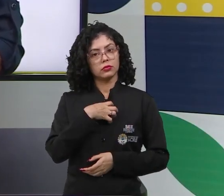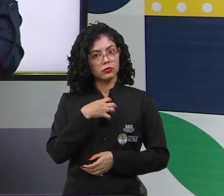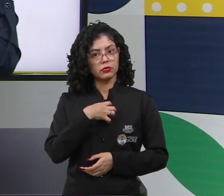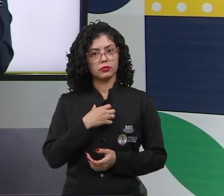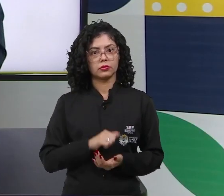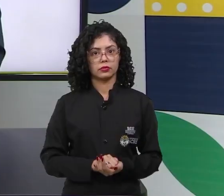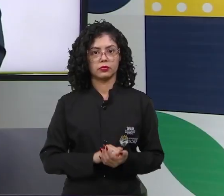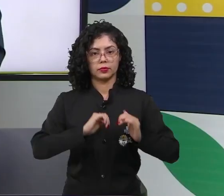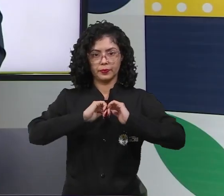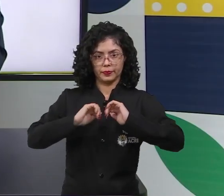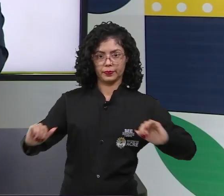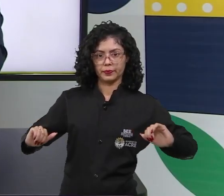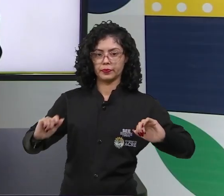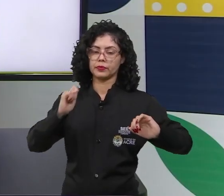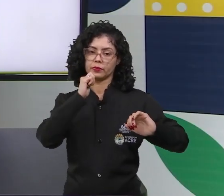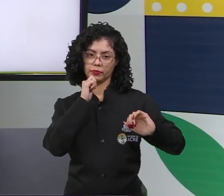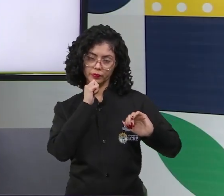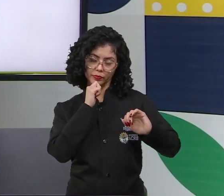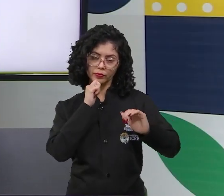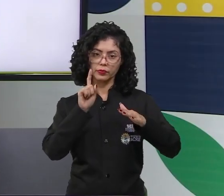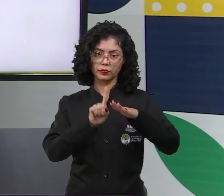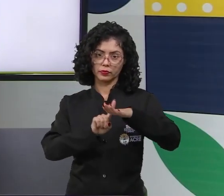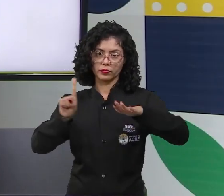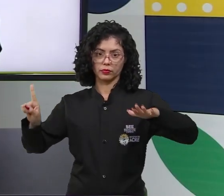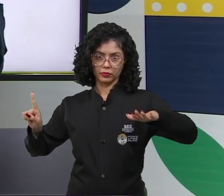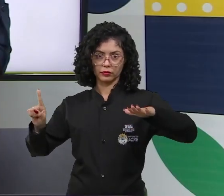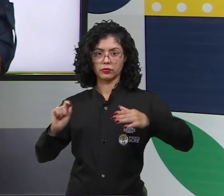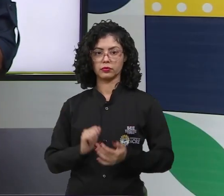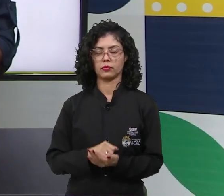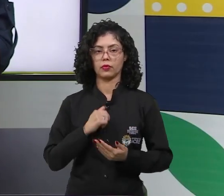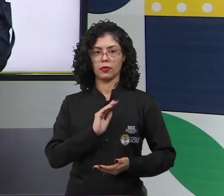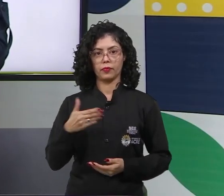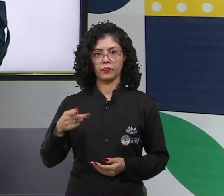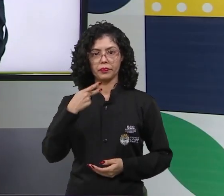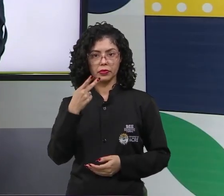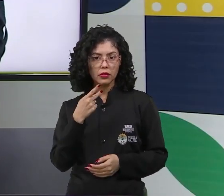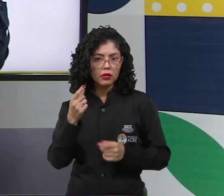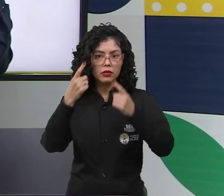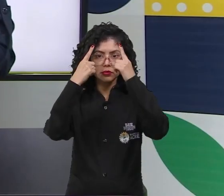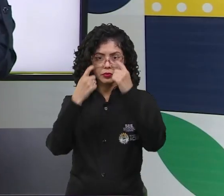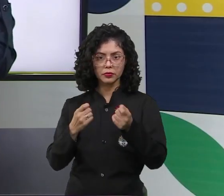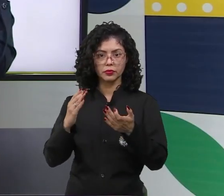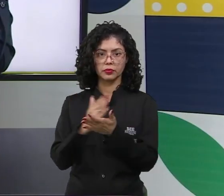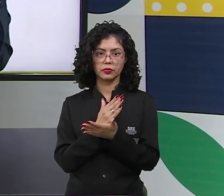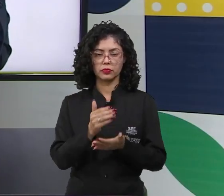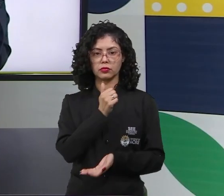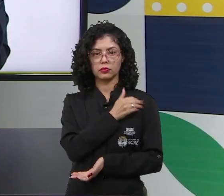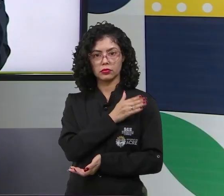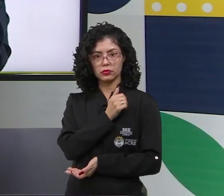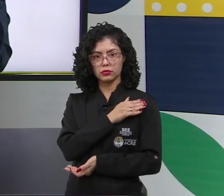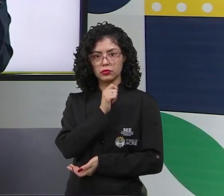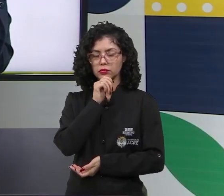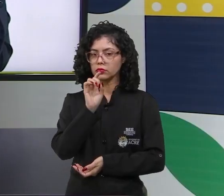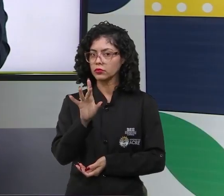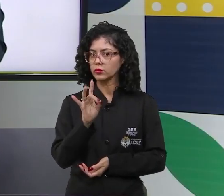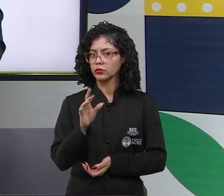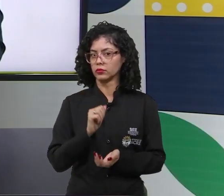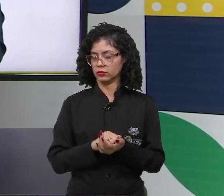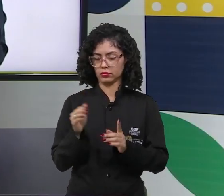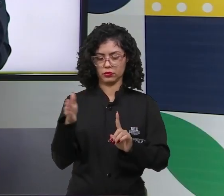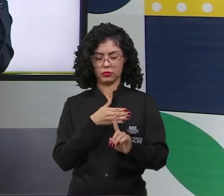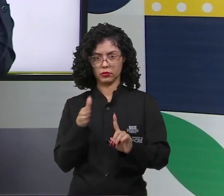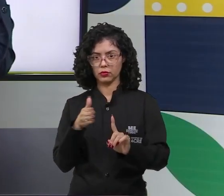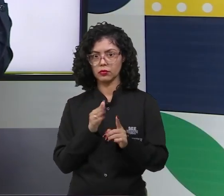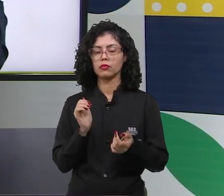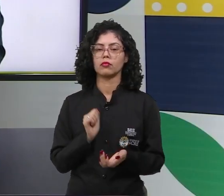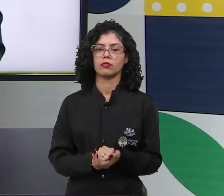da separação, da segregação. Quando eu cometo algum tipo de violência, algum tipo de preconceito, não é só agredindo,